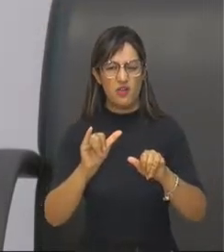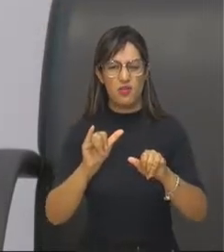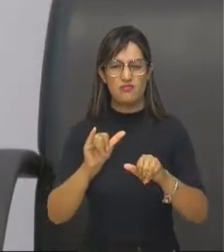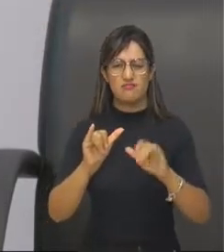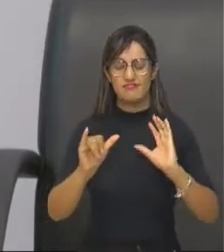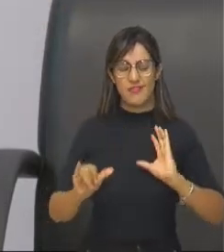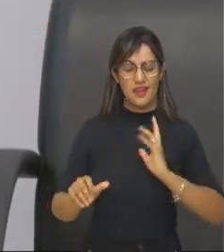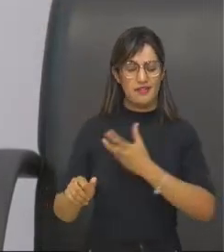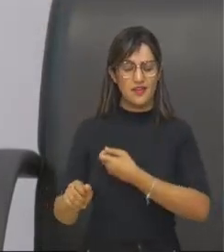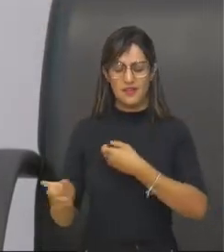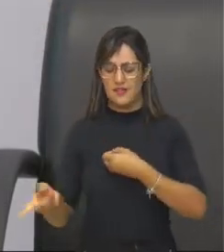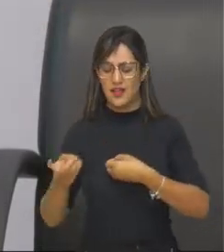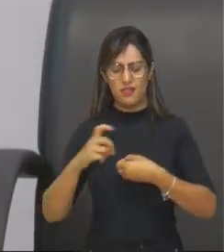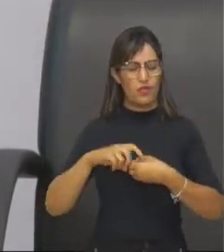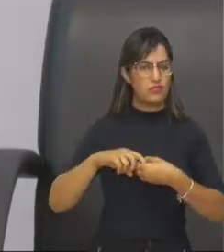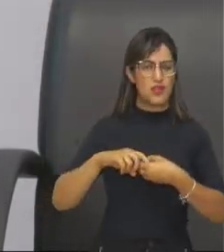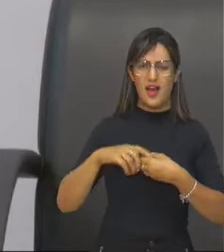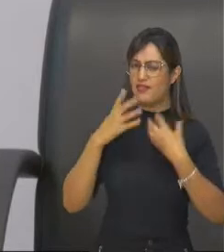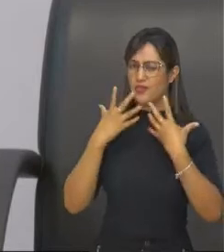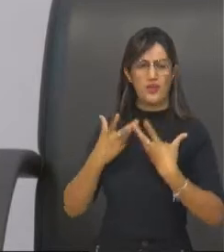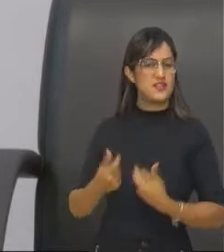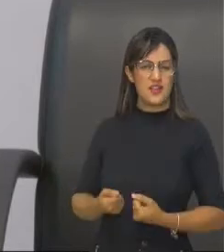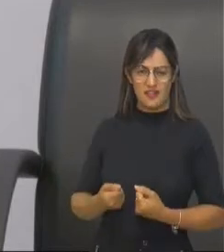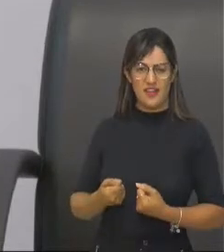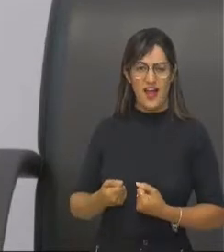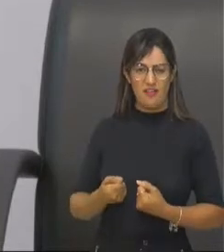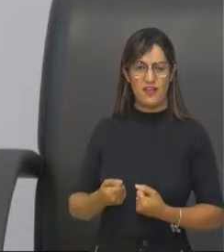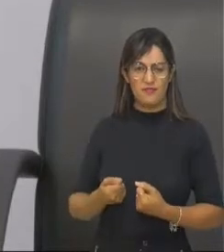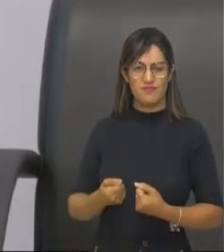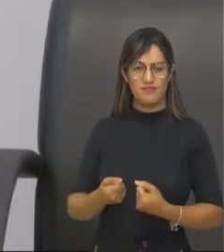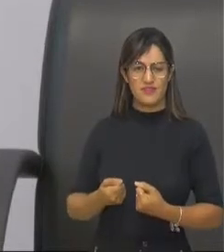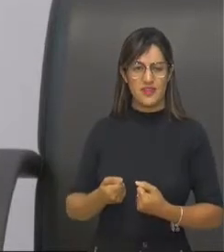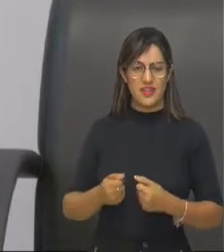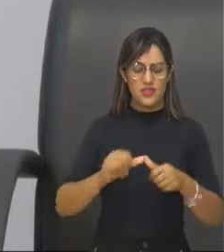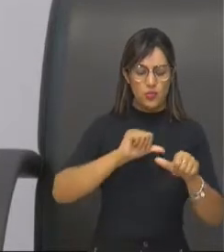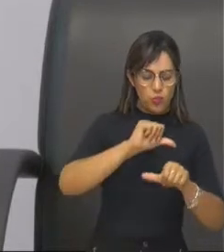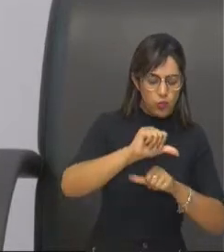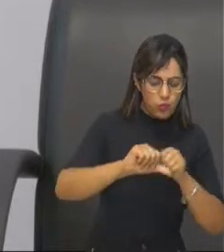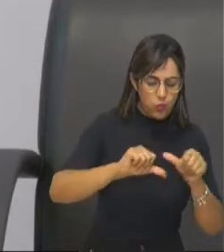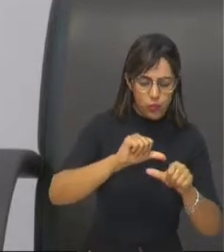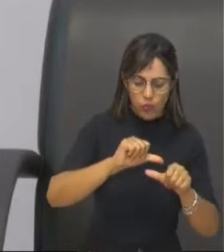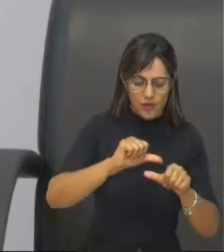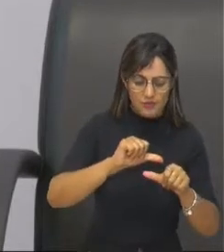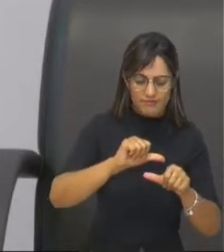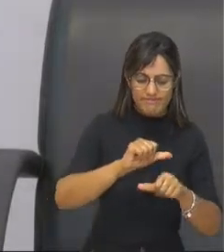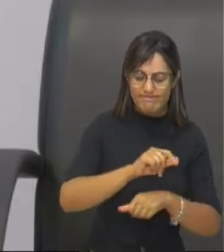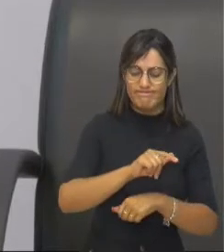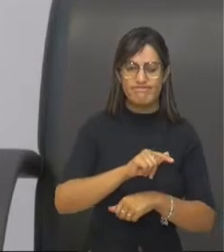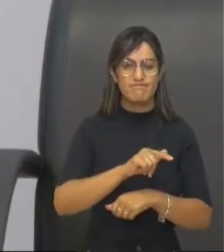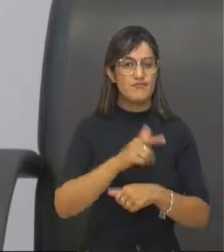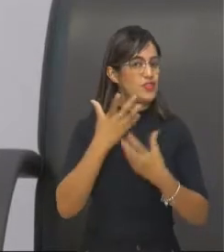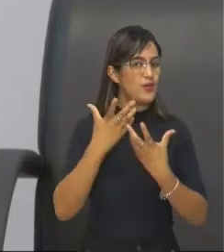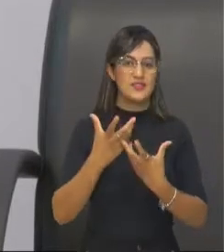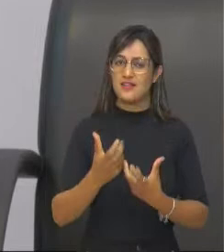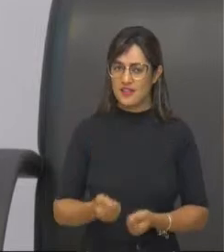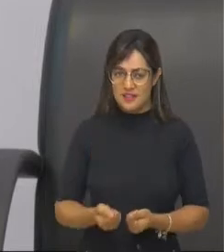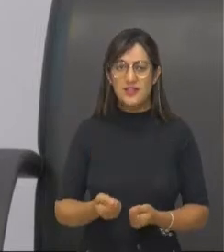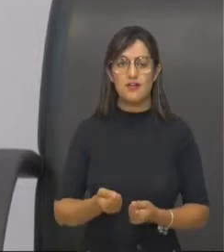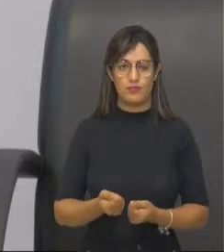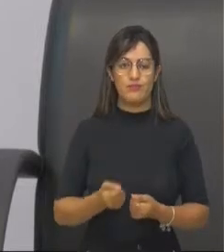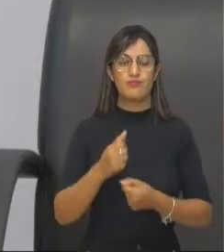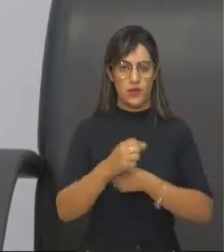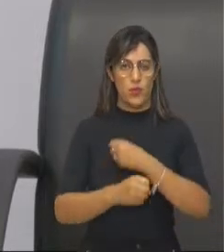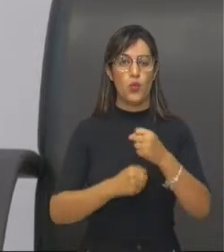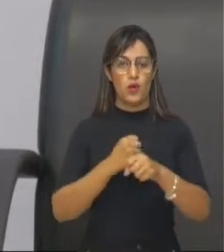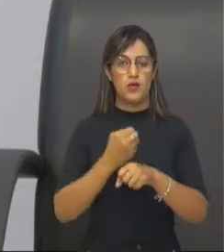mídias adoravam colocar essas notícias, né? De destransição. Então, gente, faz tão pouco tempo, isso foi 2017, era